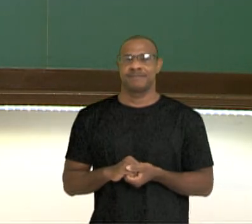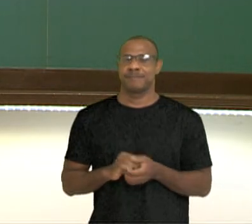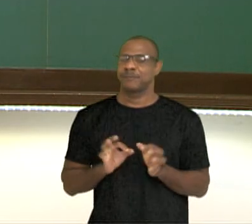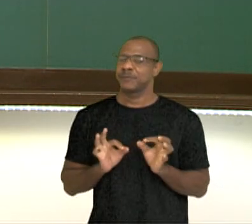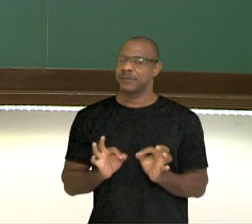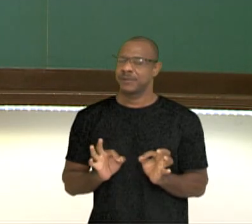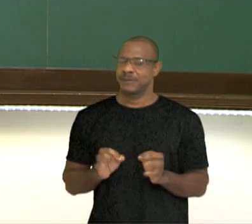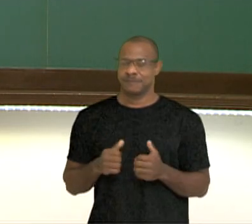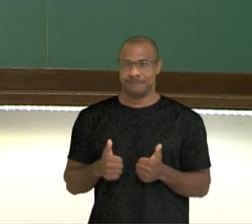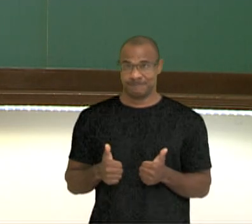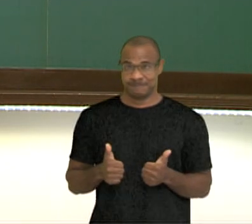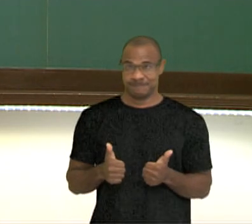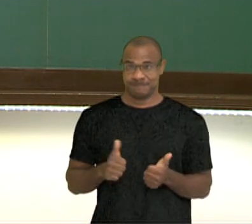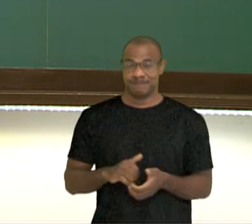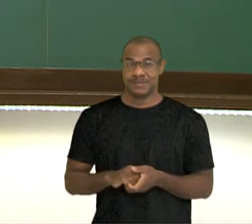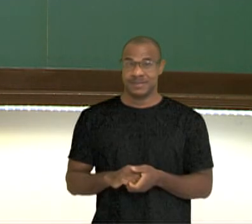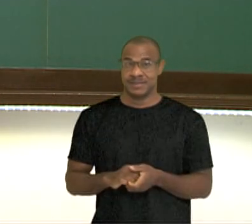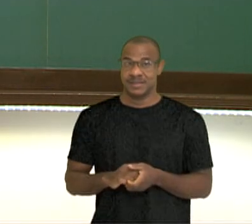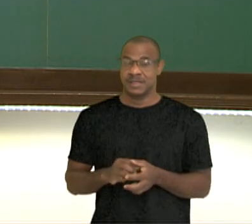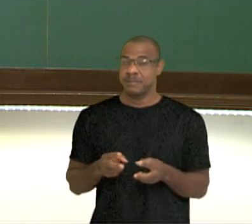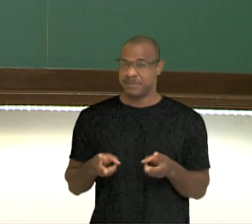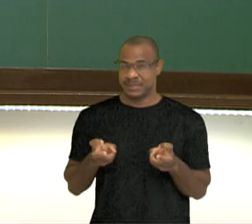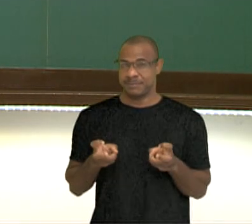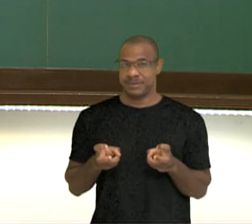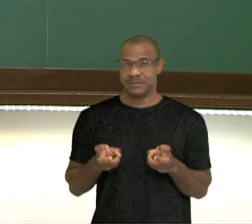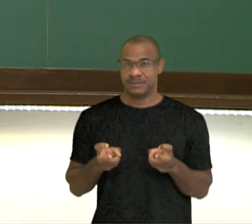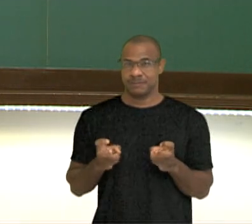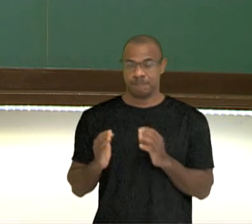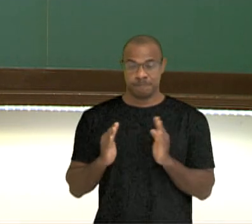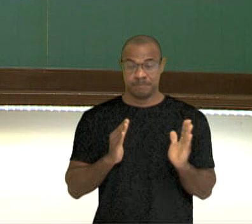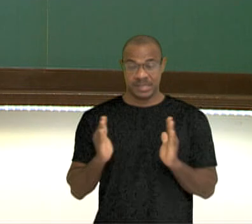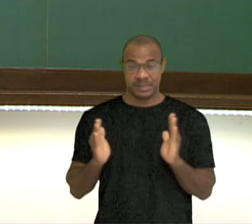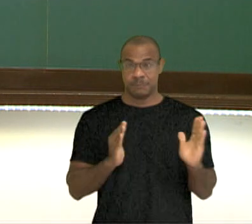Tudo certinho? Percebeu o tempo verbal?